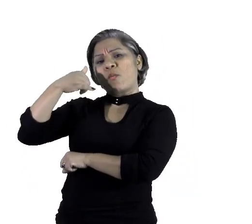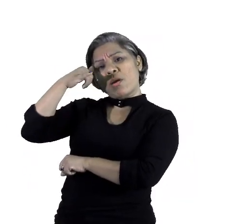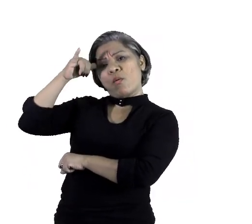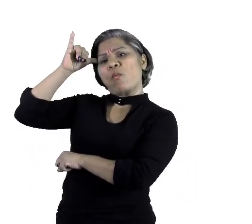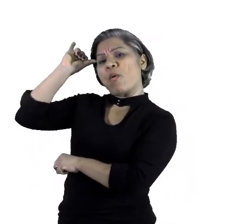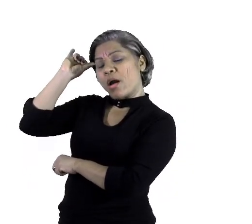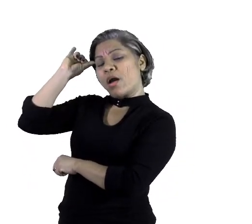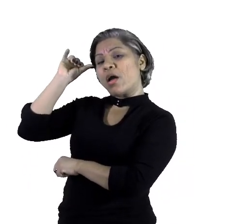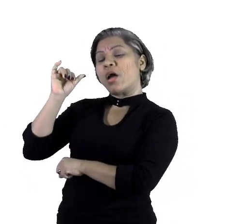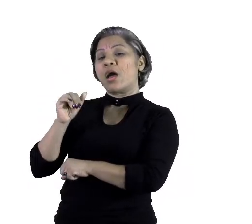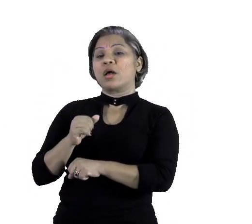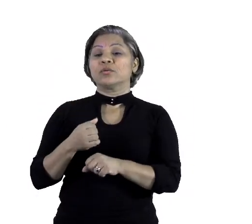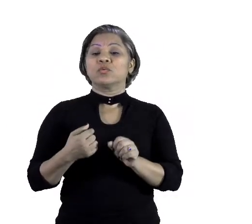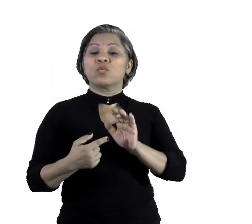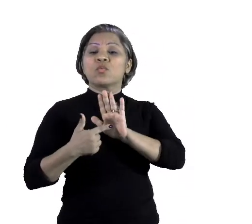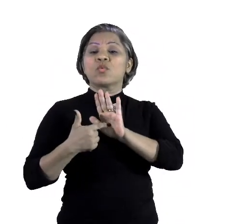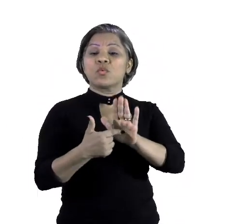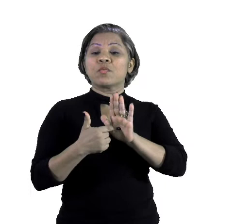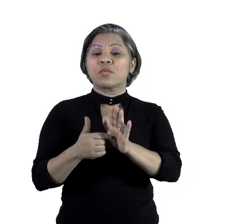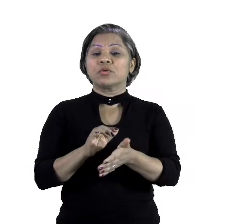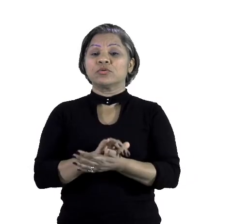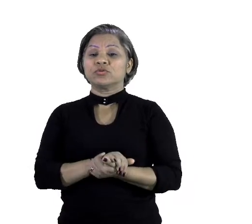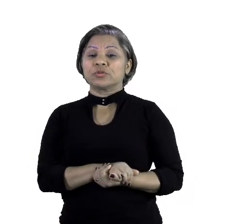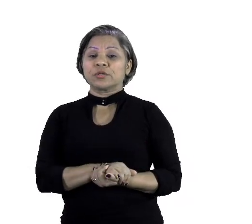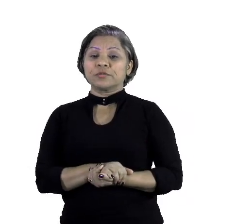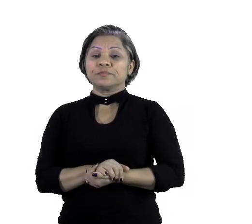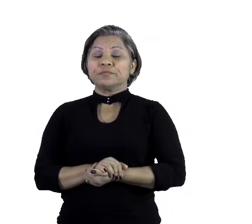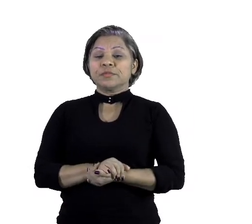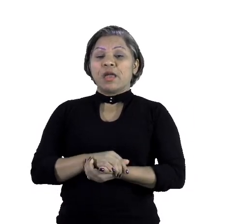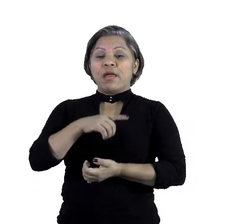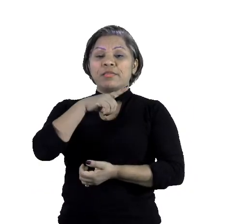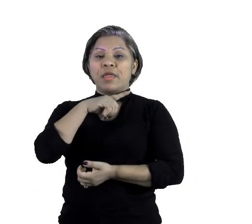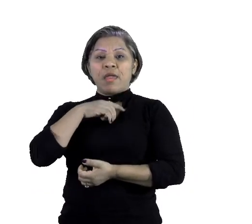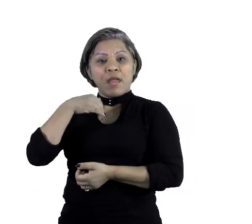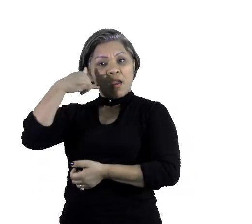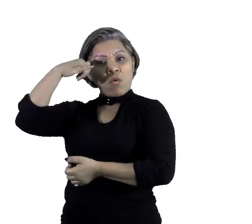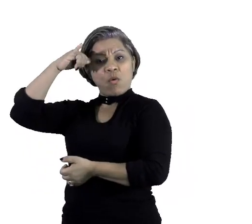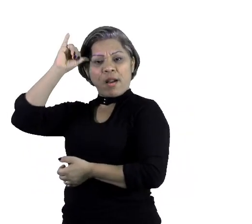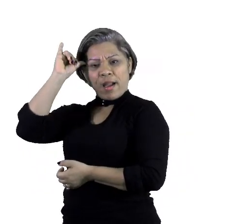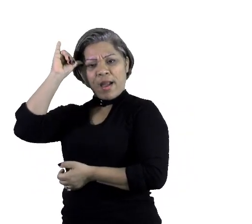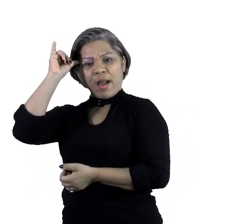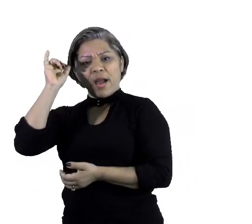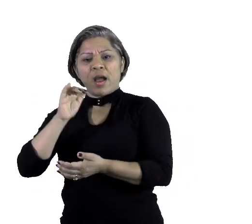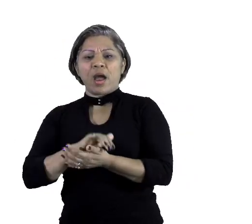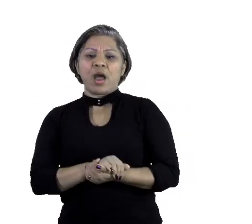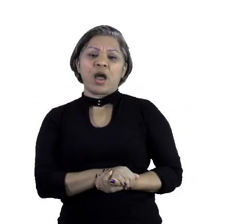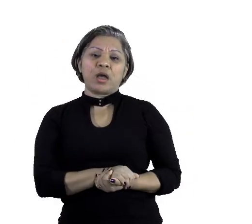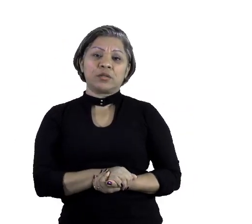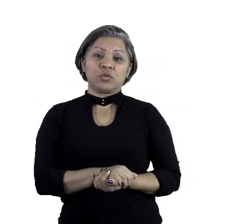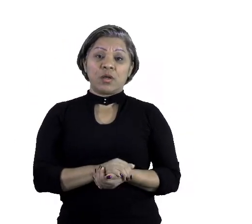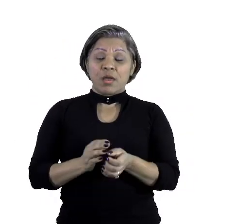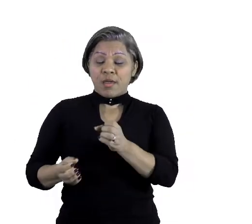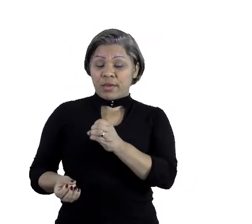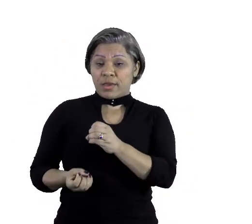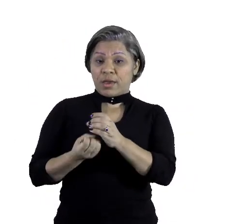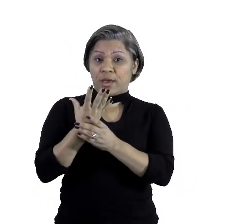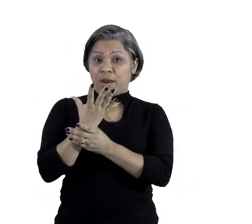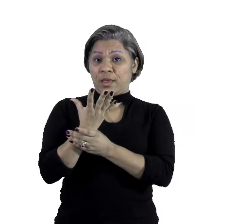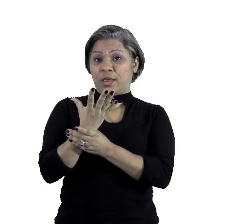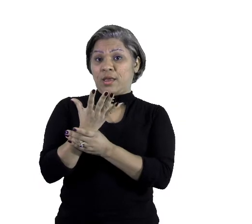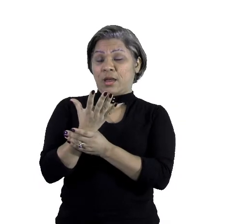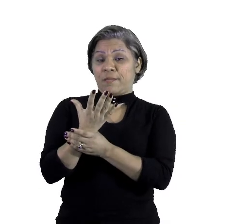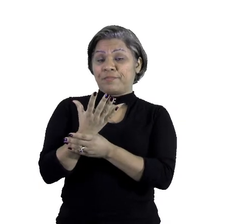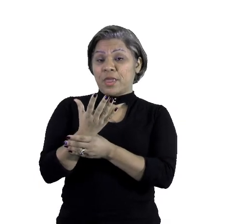Tocantins, o nosso gado é o chamado Nelore, que é para cria, recria e